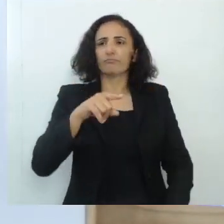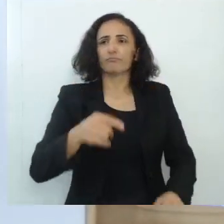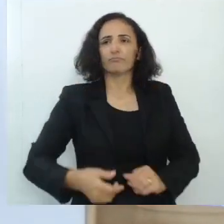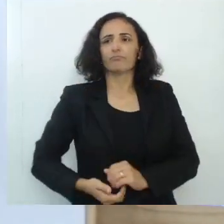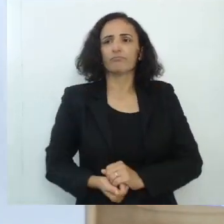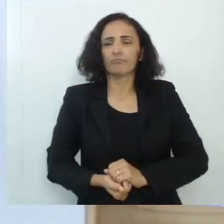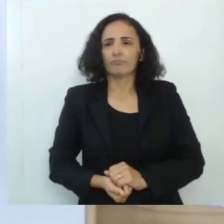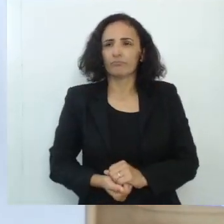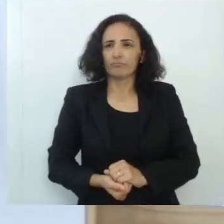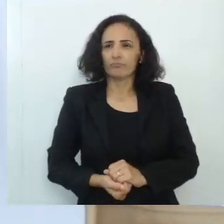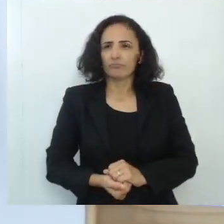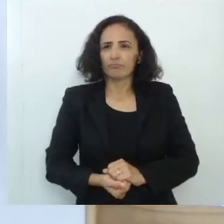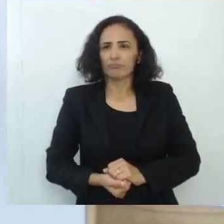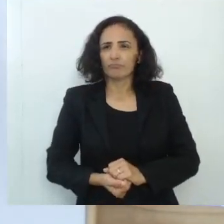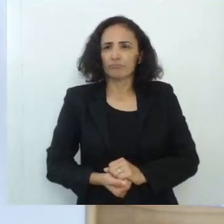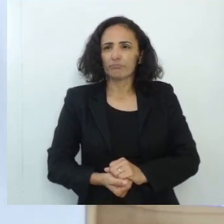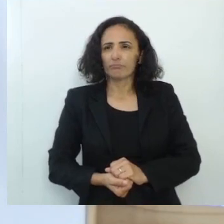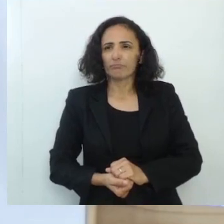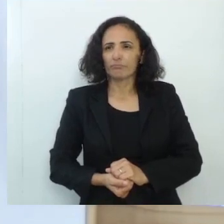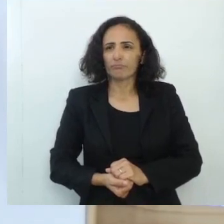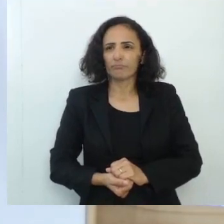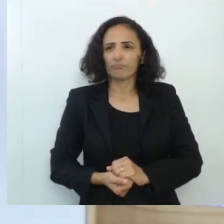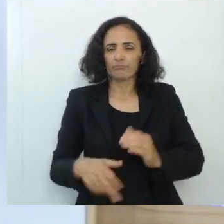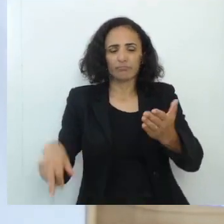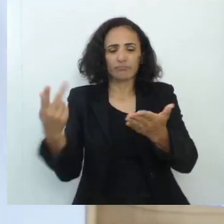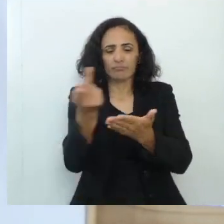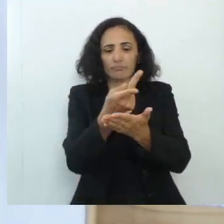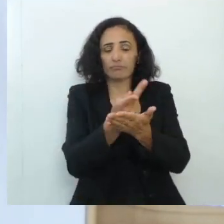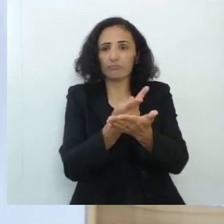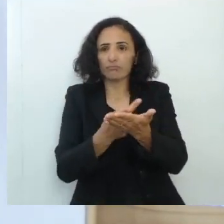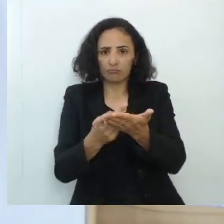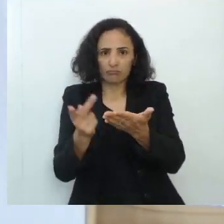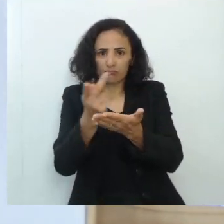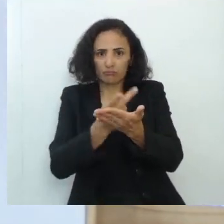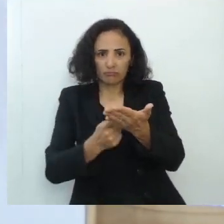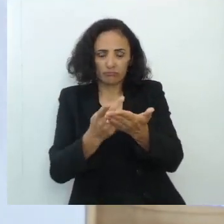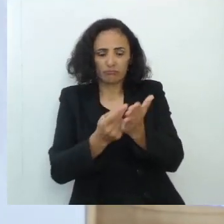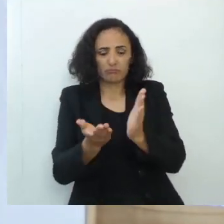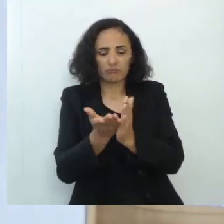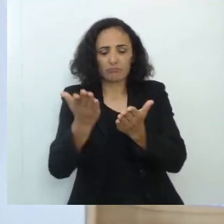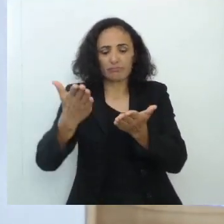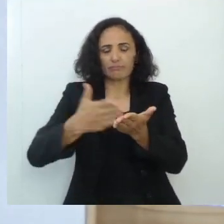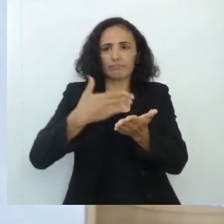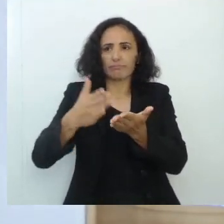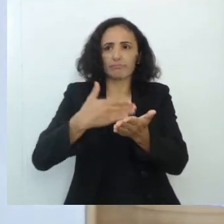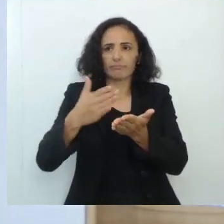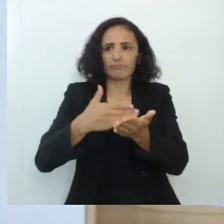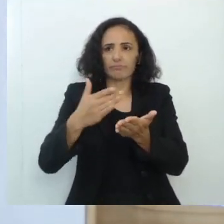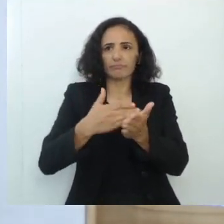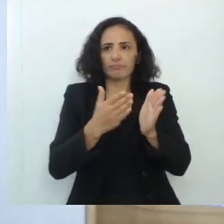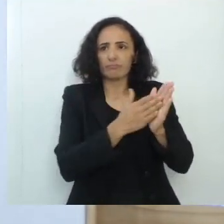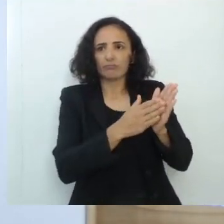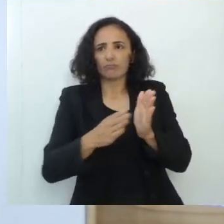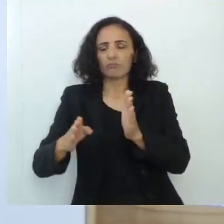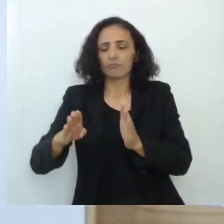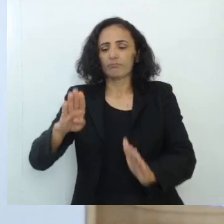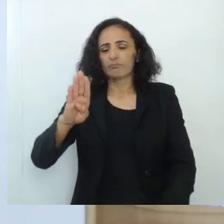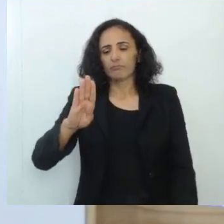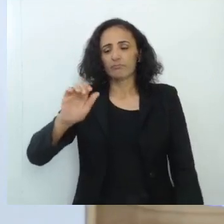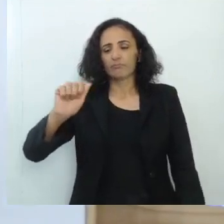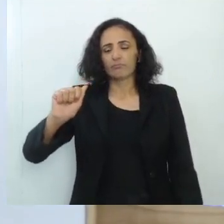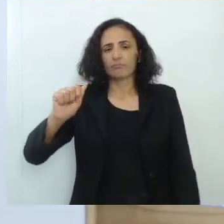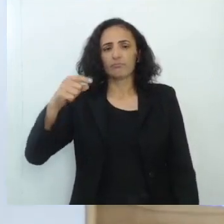aqui, vocês encontram aí em alguns desenhos de livros, que isso aqui é chamado de bácula. Isso aqui é chamado